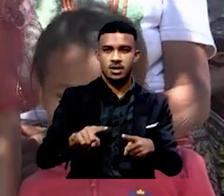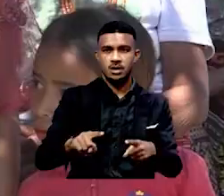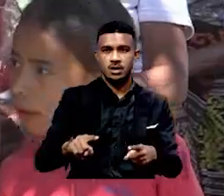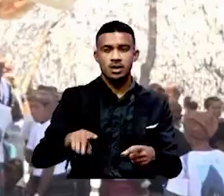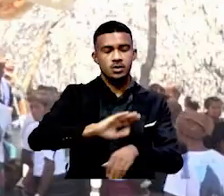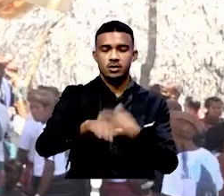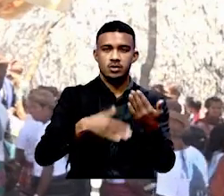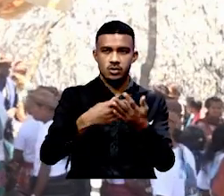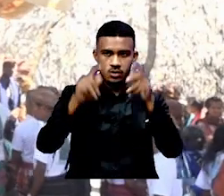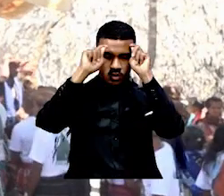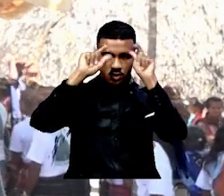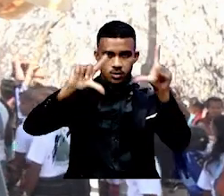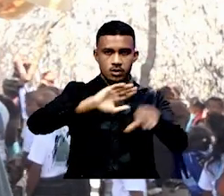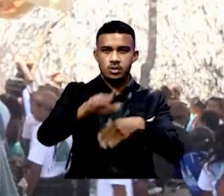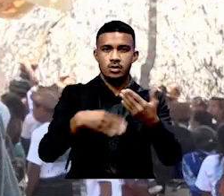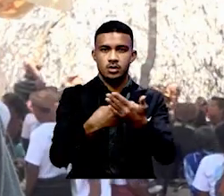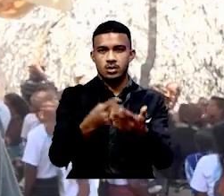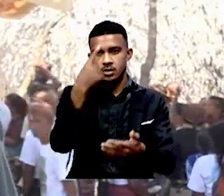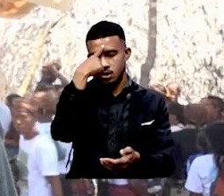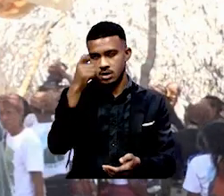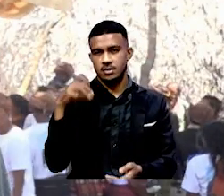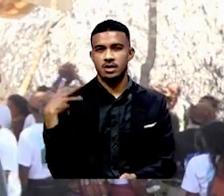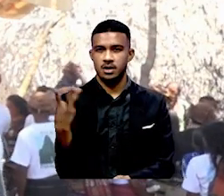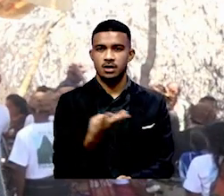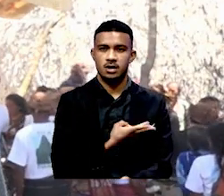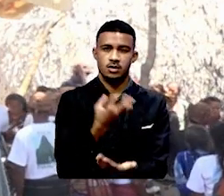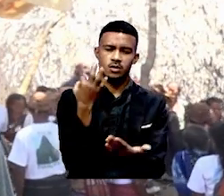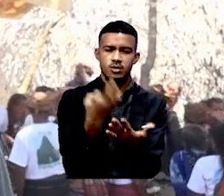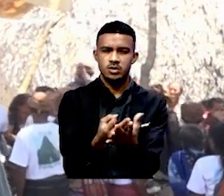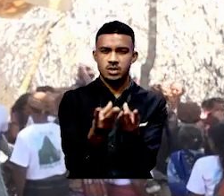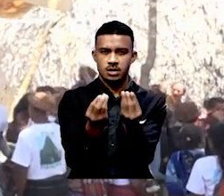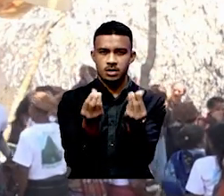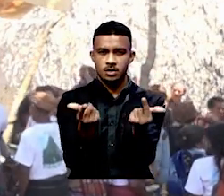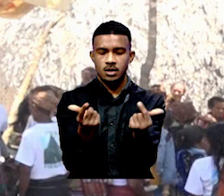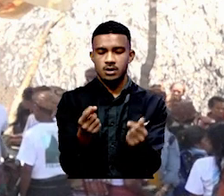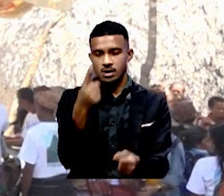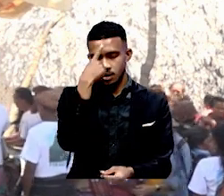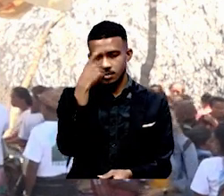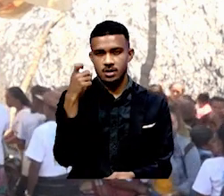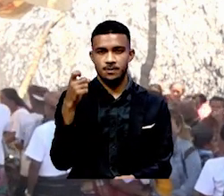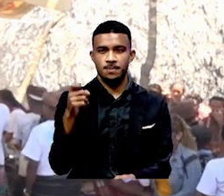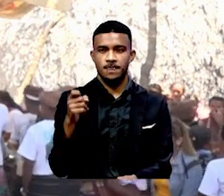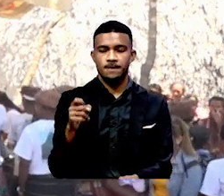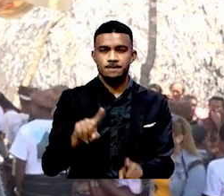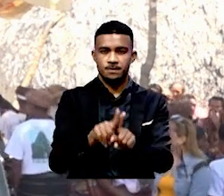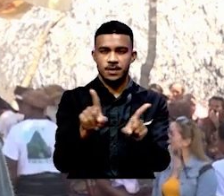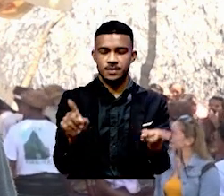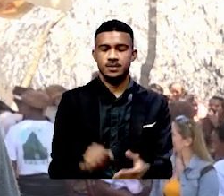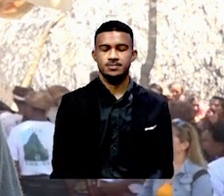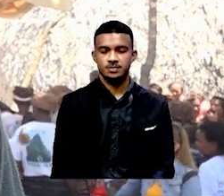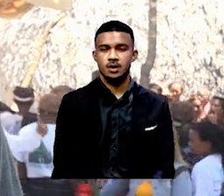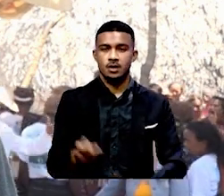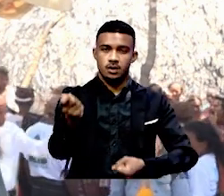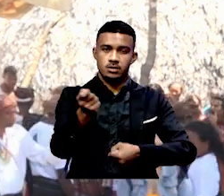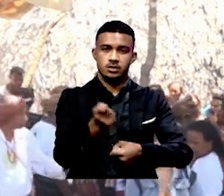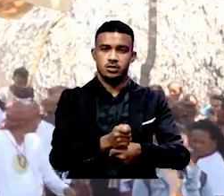Timor-Larantomak também, ita nia orçamento limitado. Tambah nama kan, mai be apoi governo